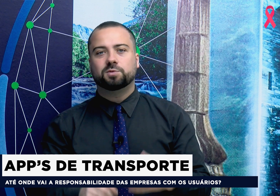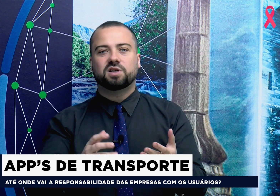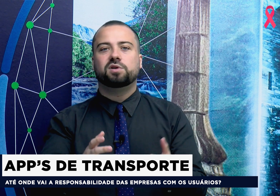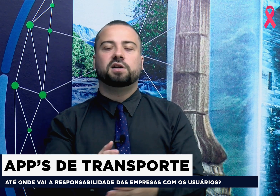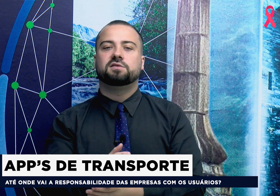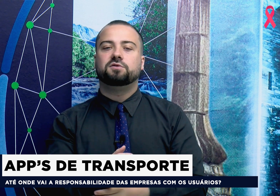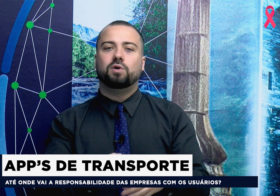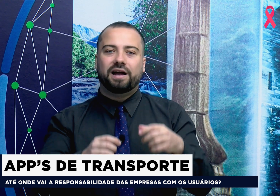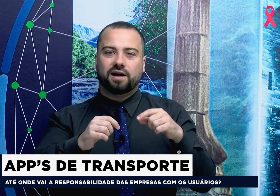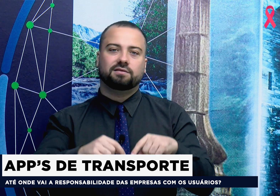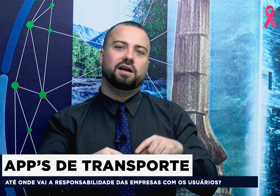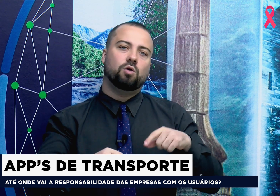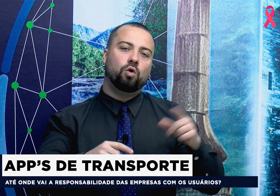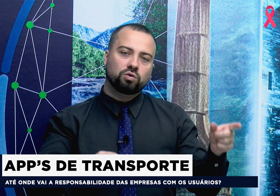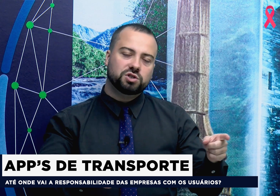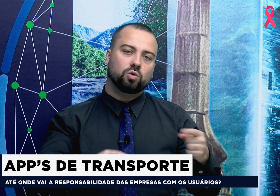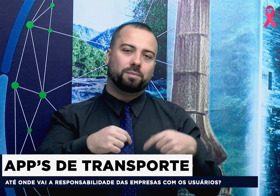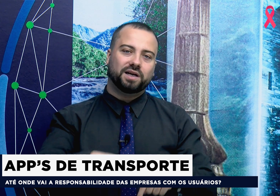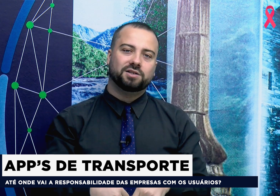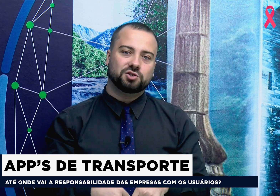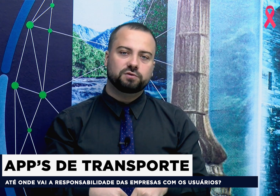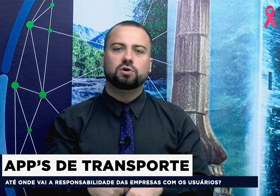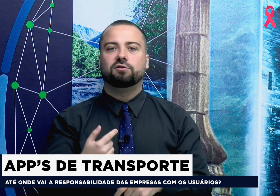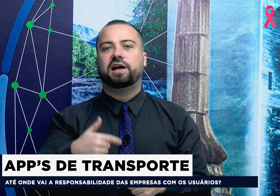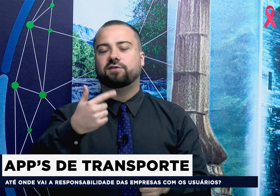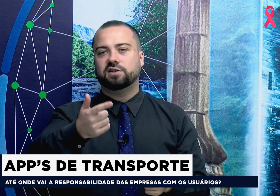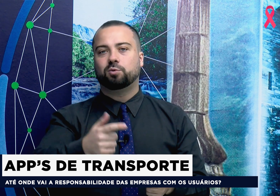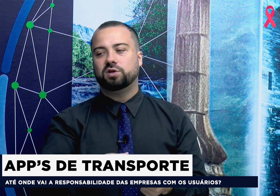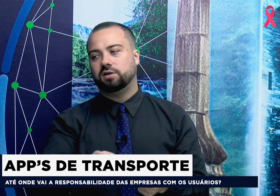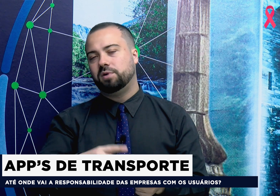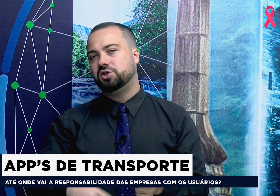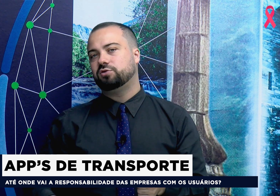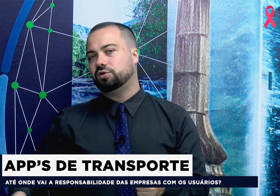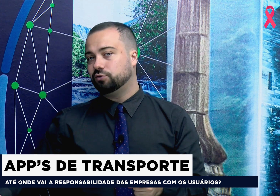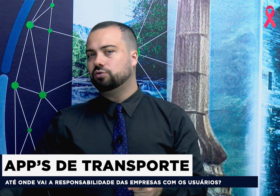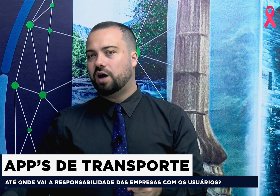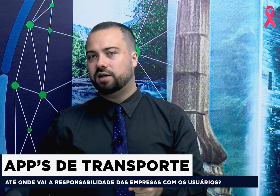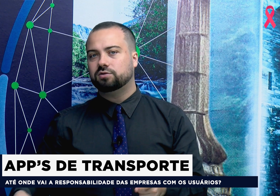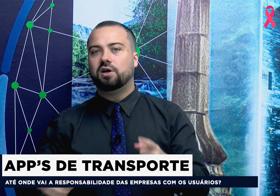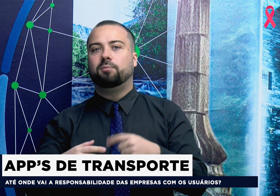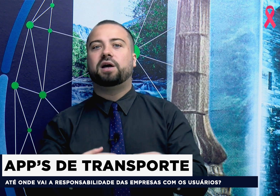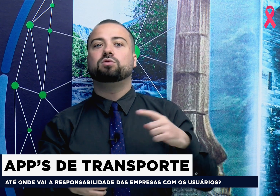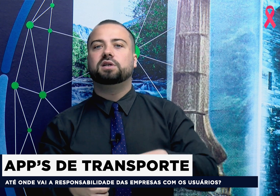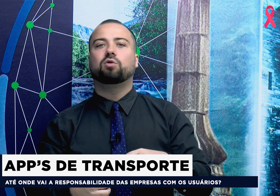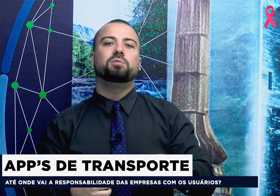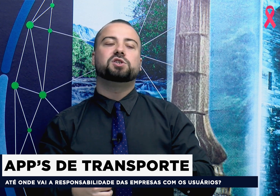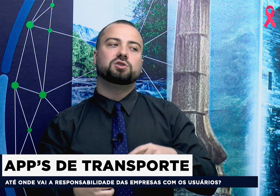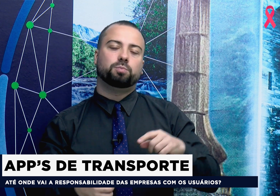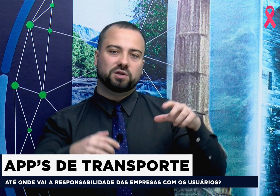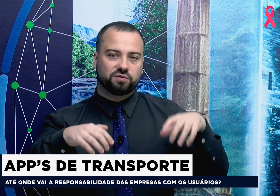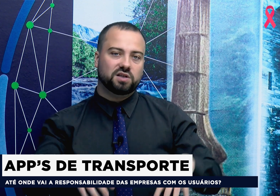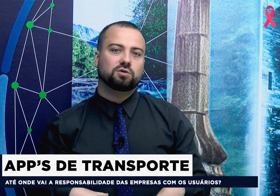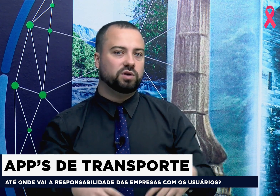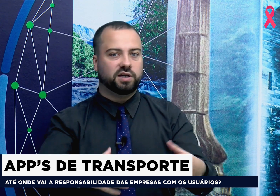A responsabilidade civil é até onde o aplicativo vai responder mediante os seus usuários para um dano